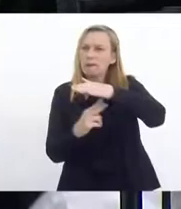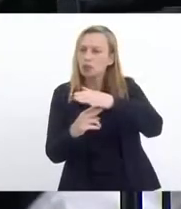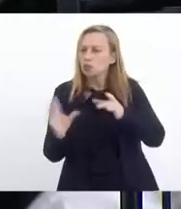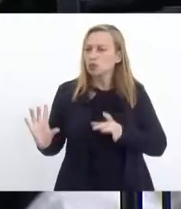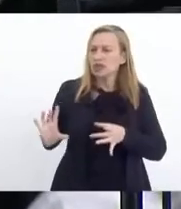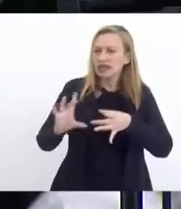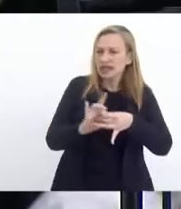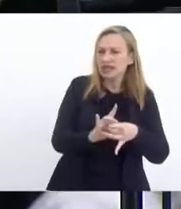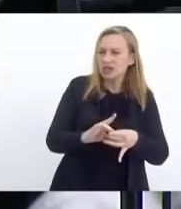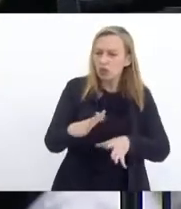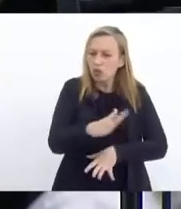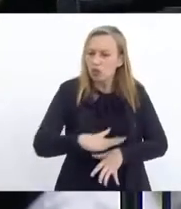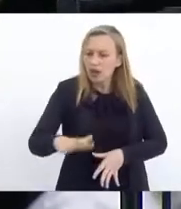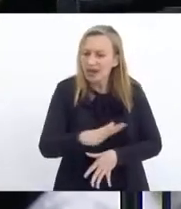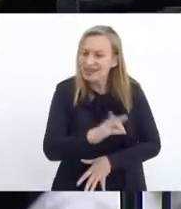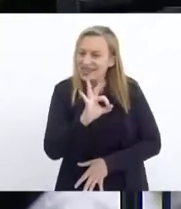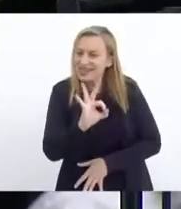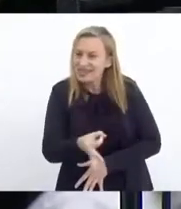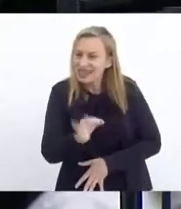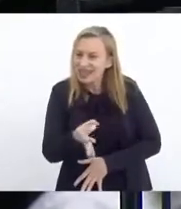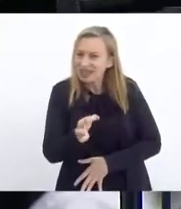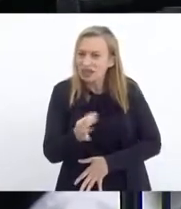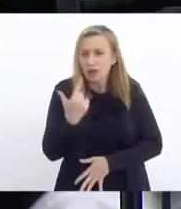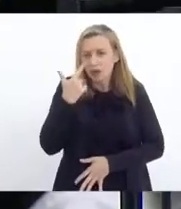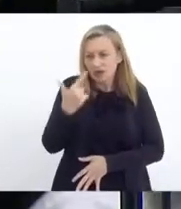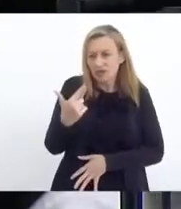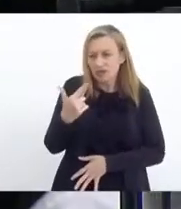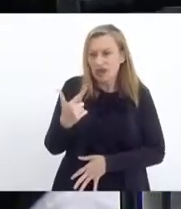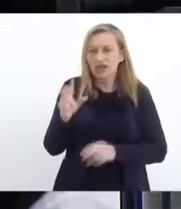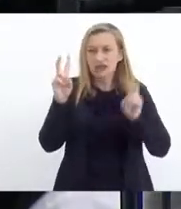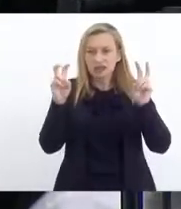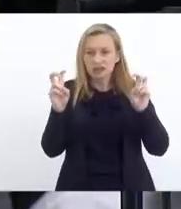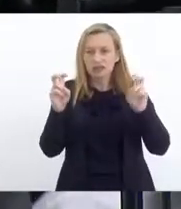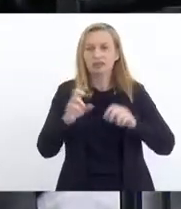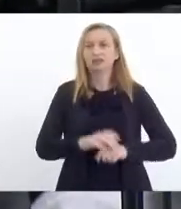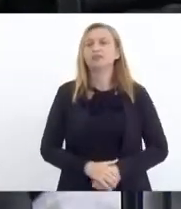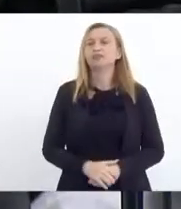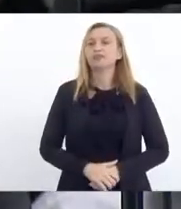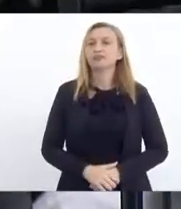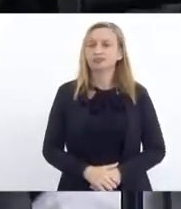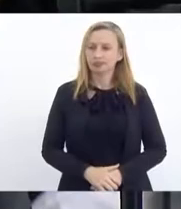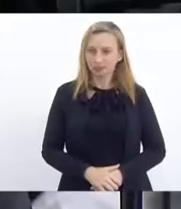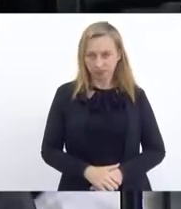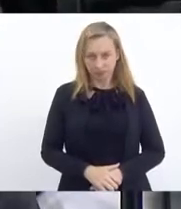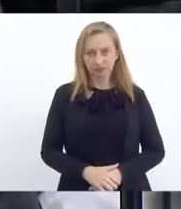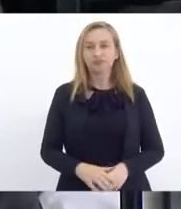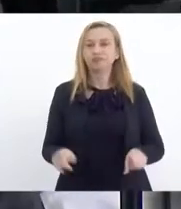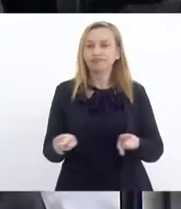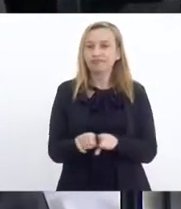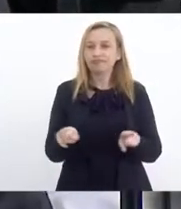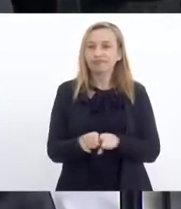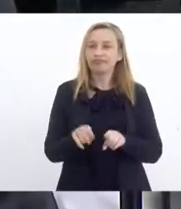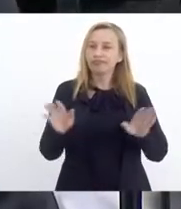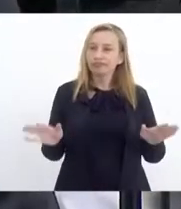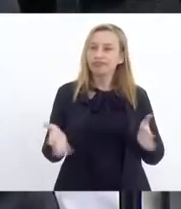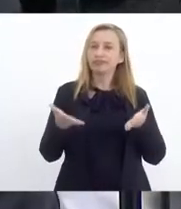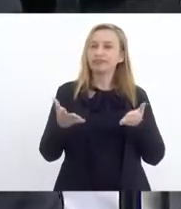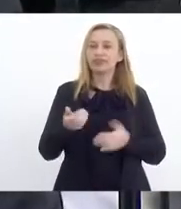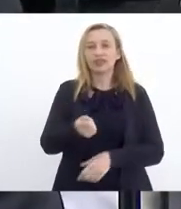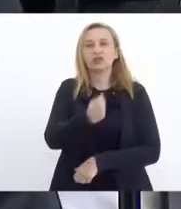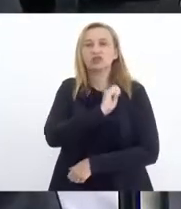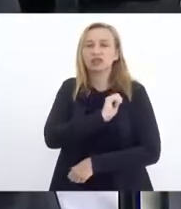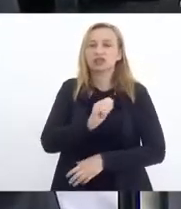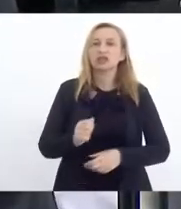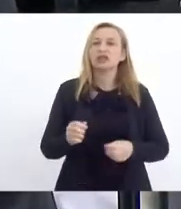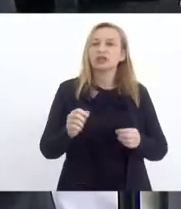uma grande área, um local excelente para ver essa zona especial. Ou a implementação de incentivos fiscais